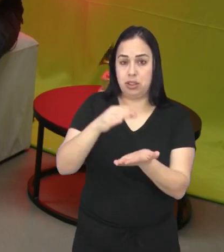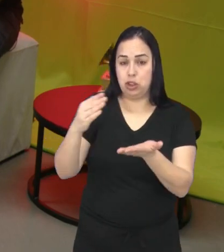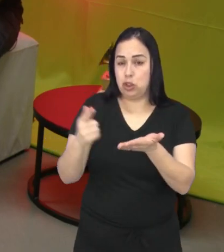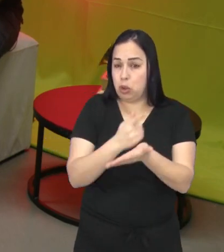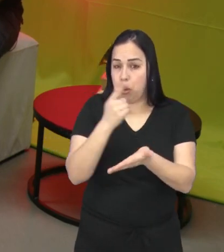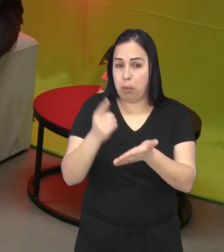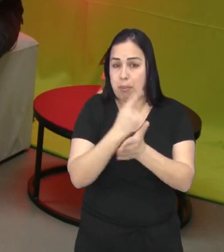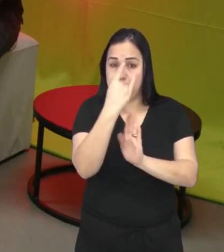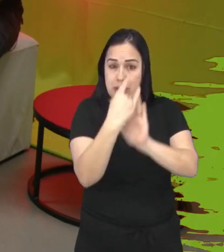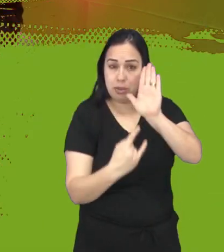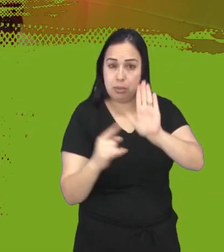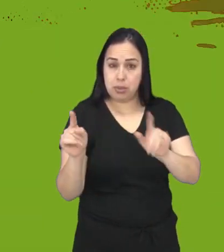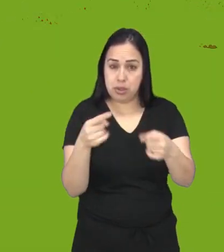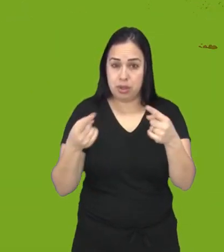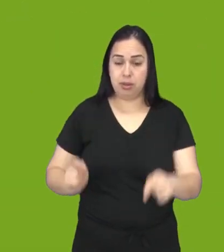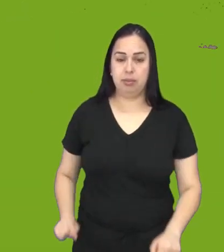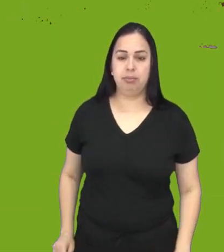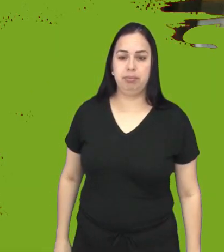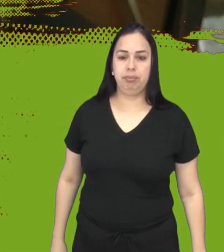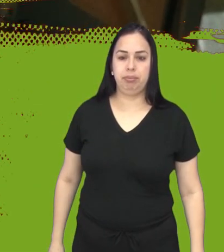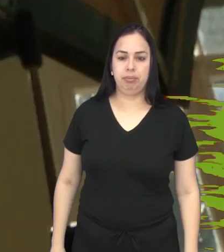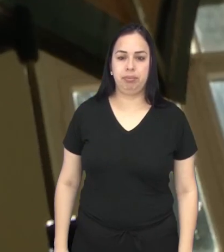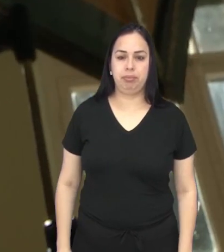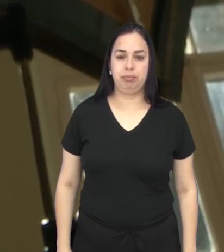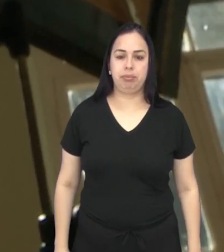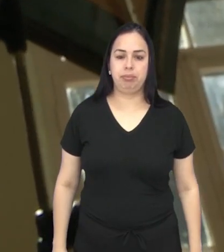Parque Vicentina Aranha. Olha aí.